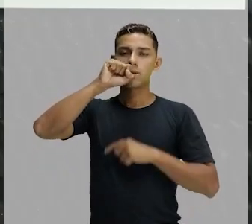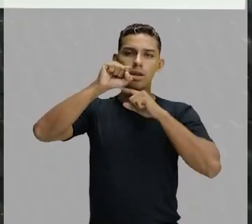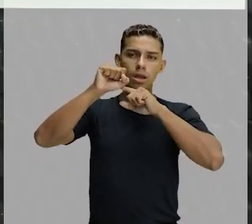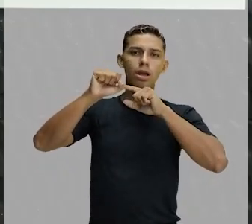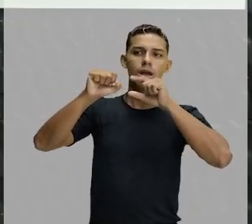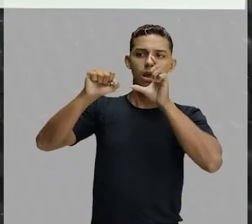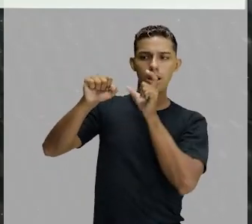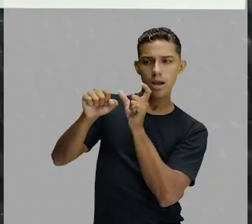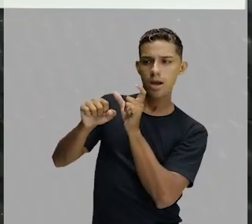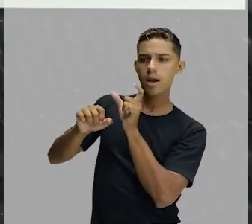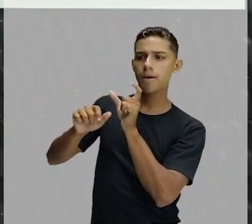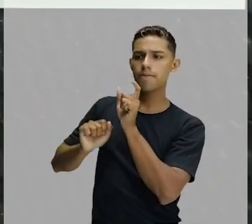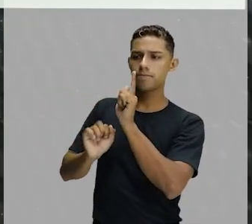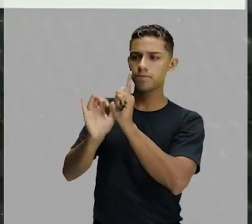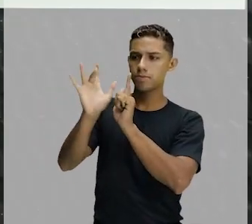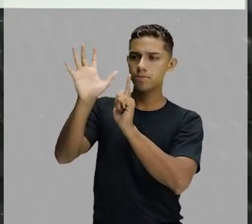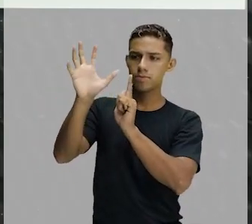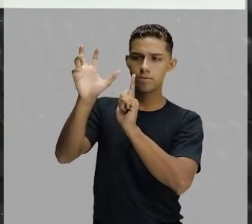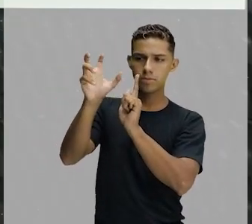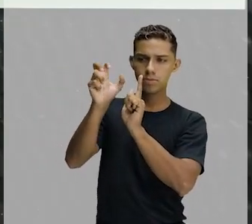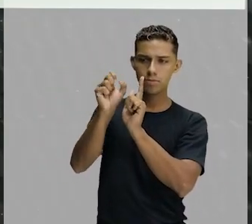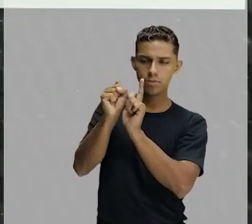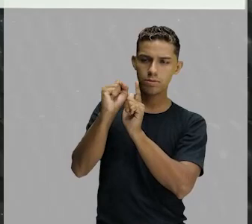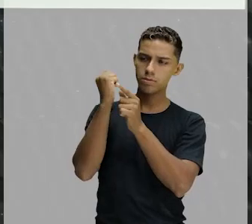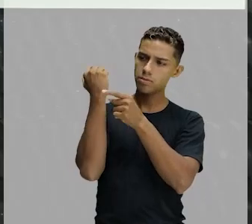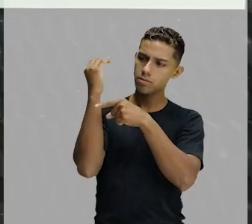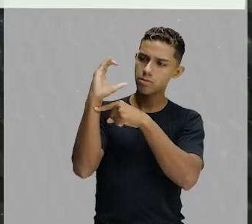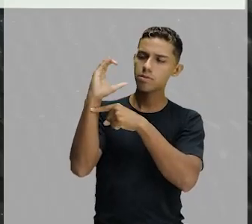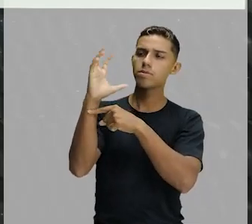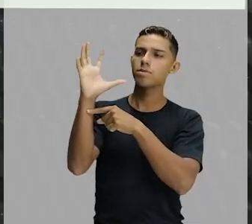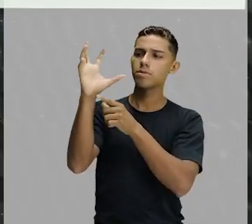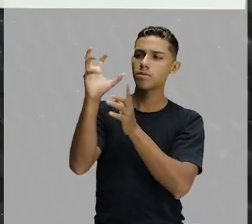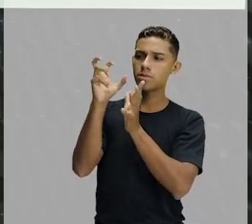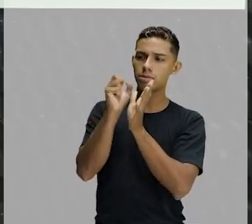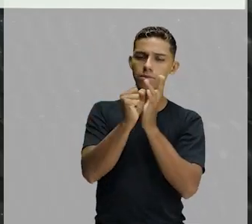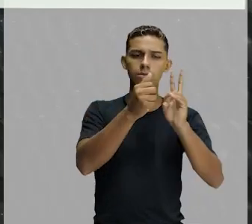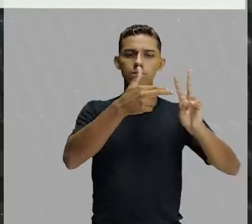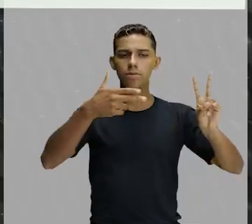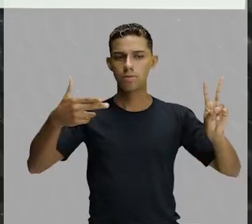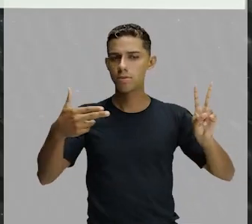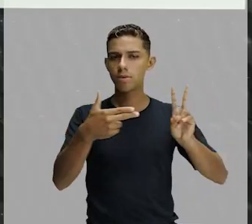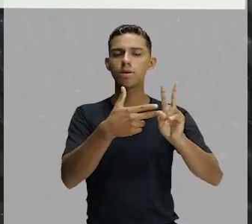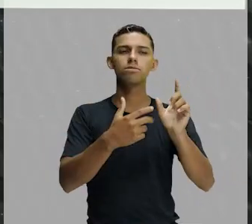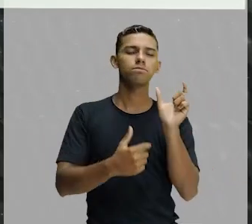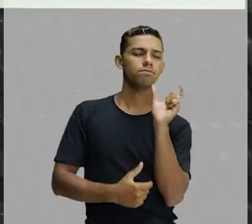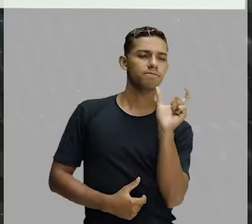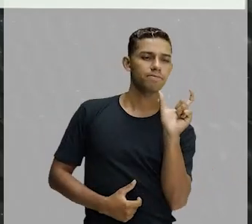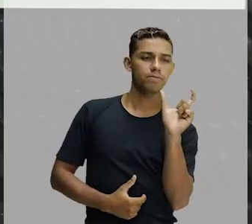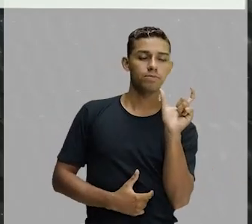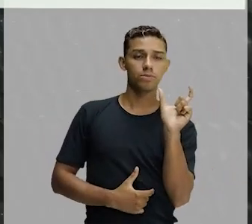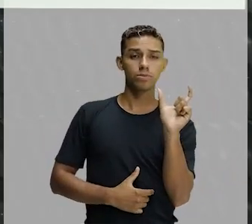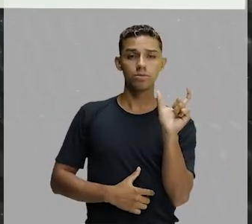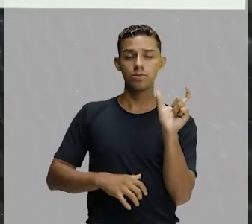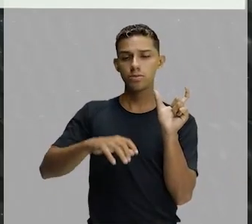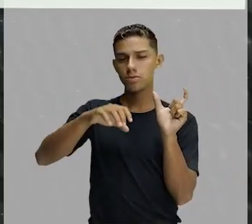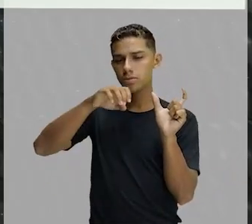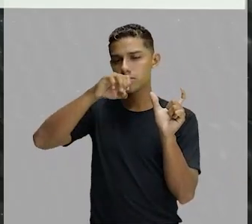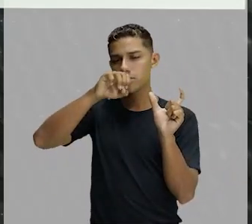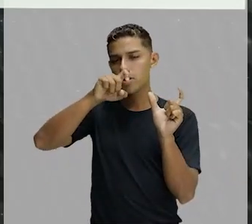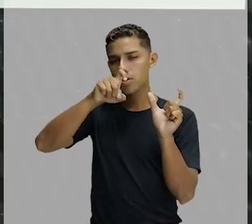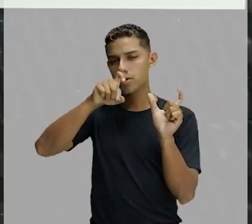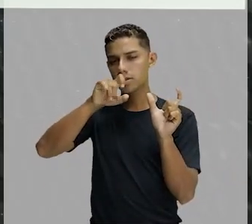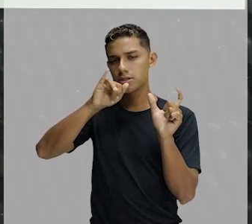carbônico ele é absorvido pelo vegetal. O oxigênio ele é devolvido para a